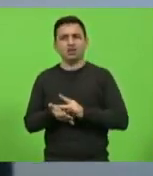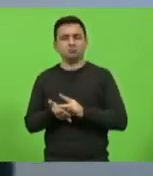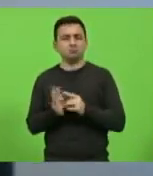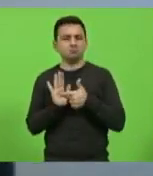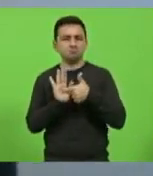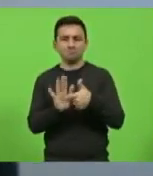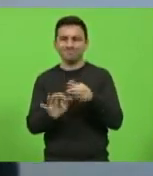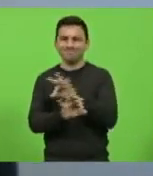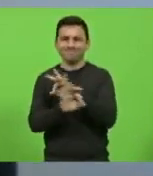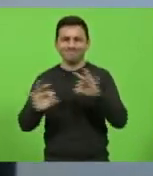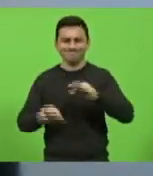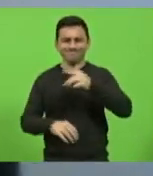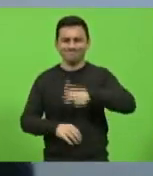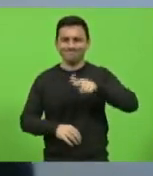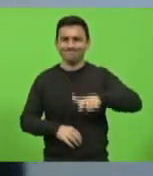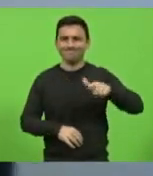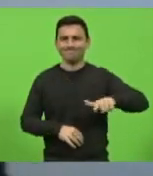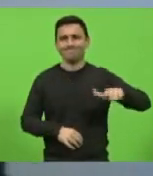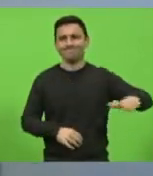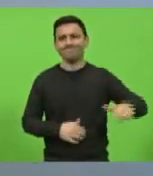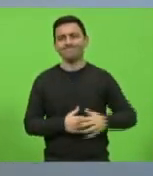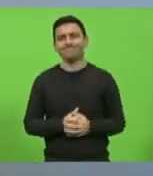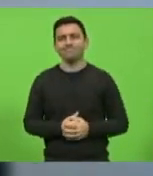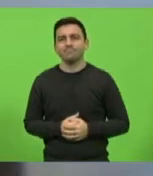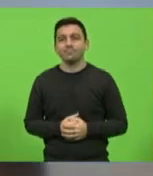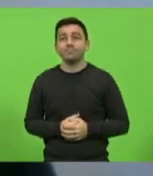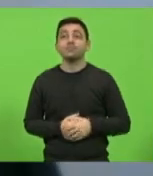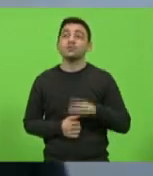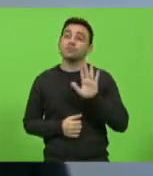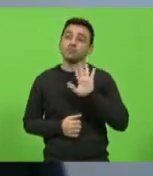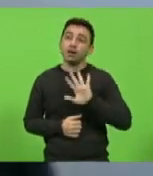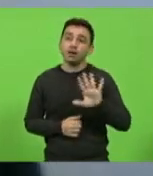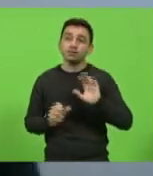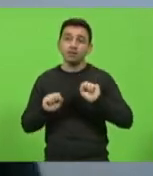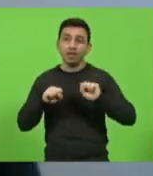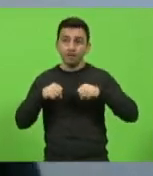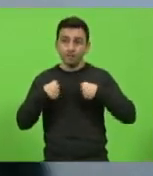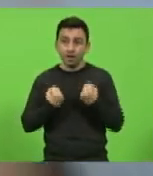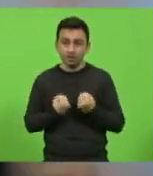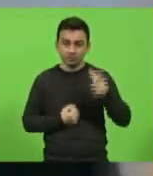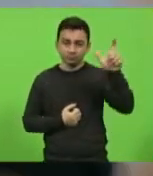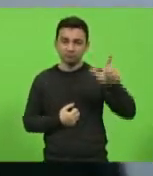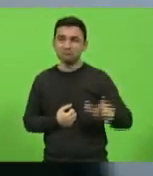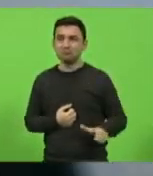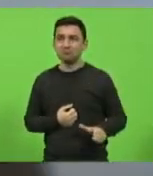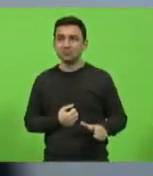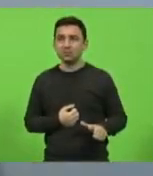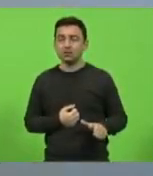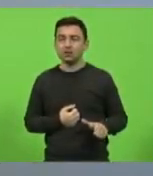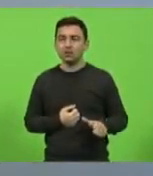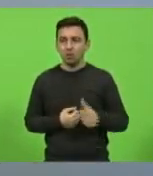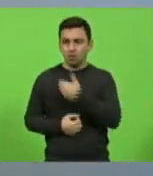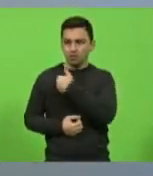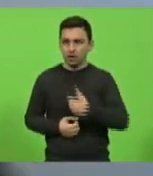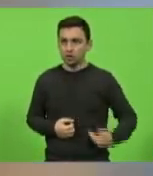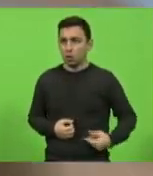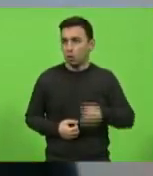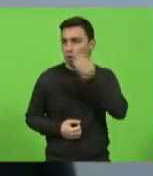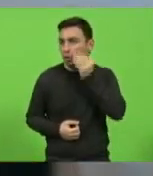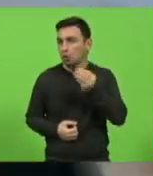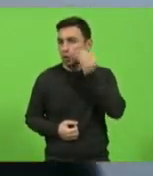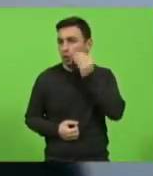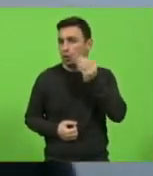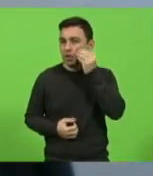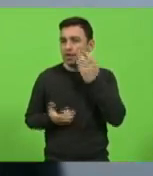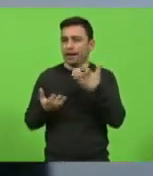vezes. Mas a defesa do governador tentará lhes convencer, como já tentou